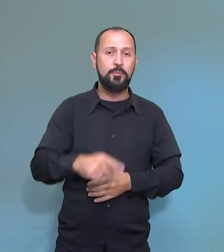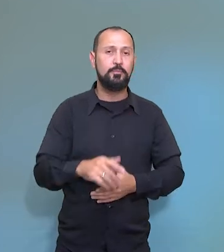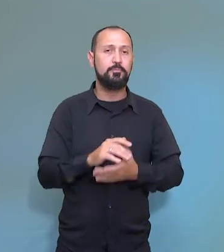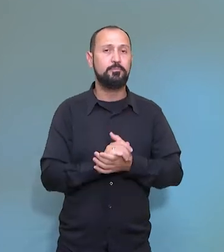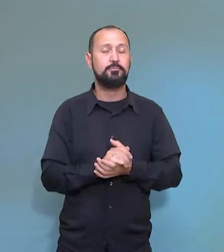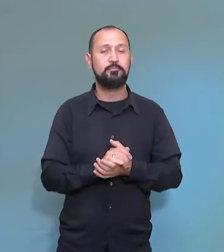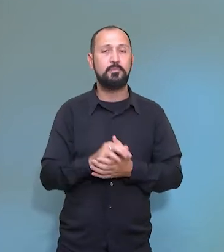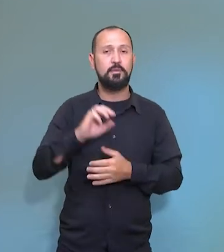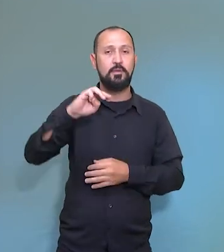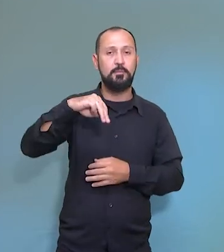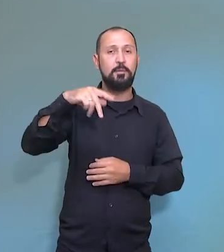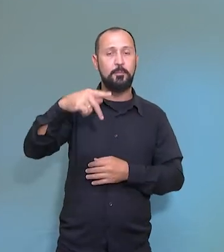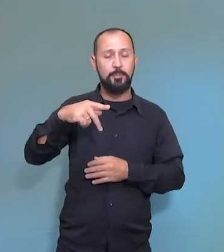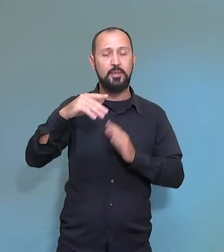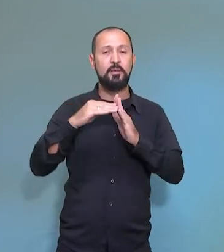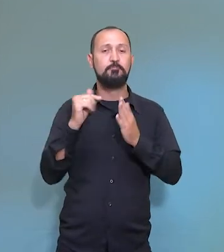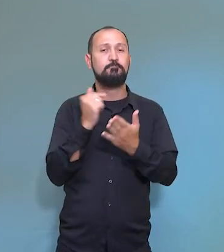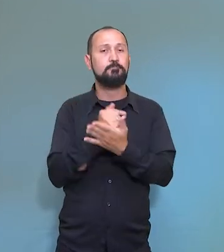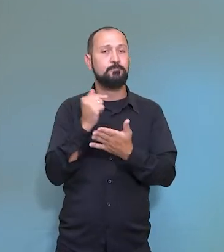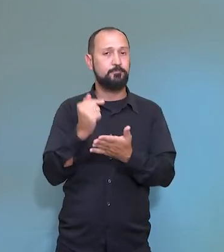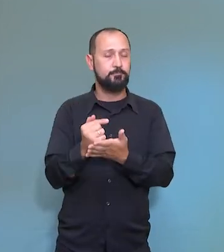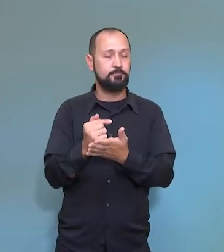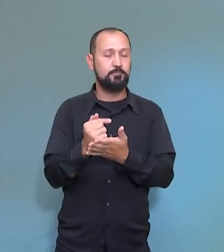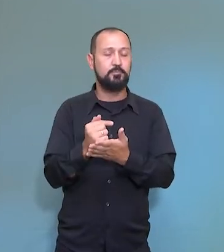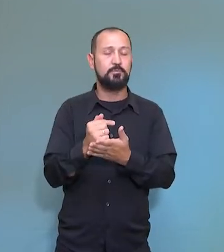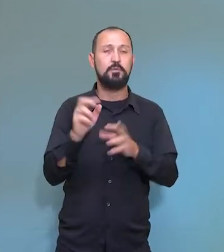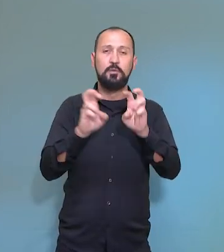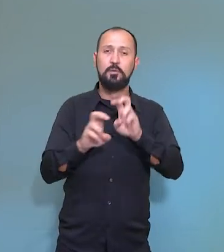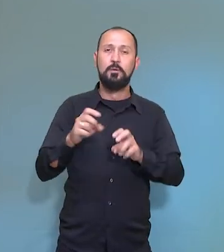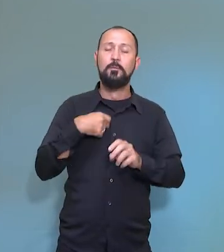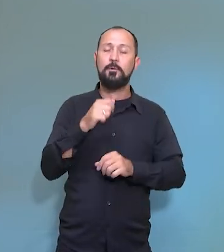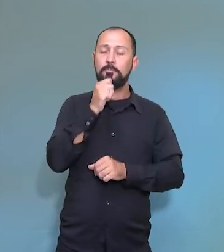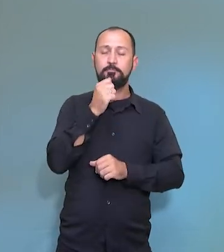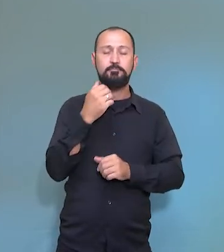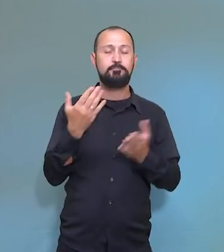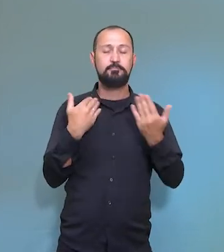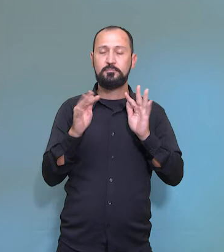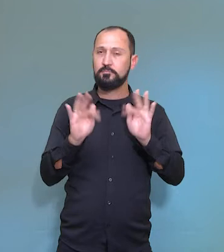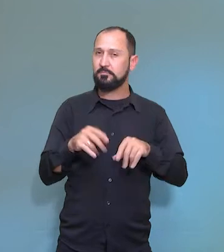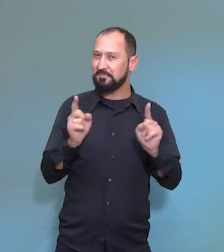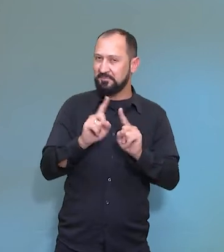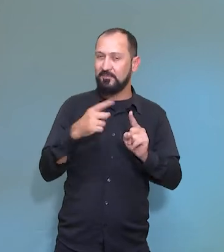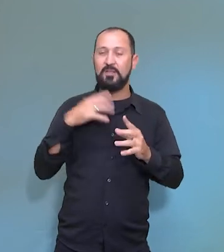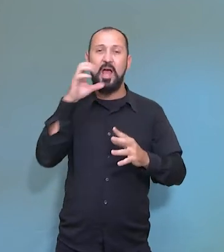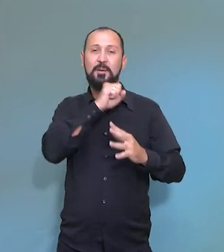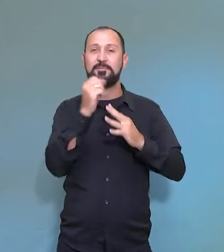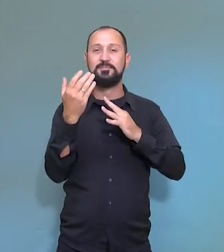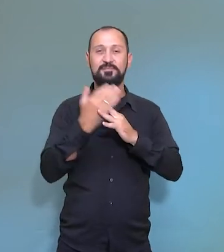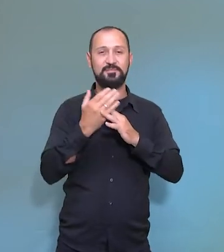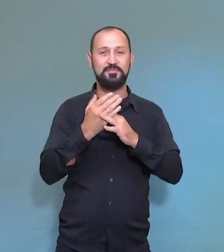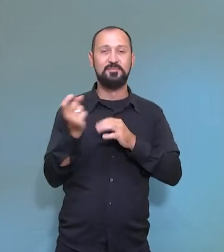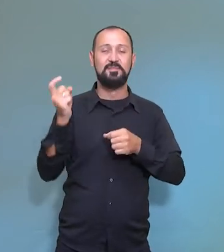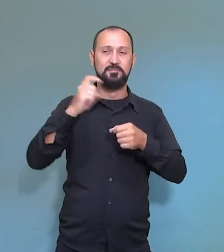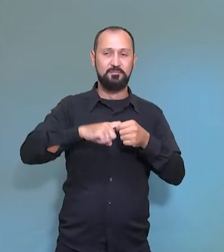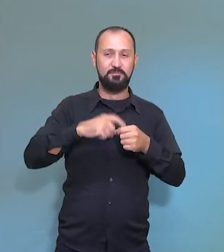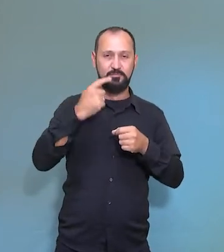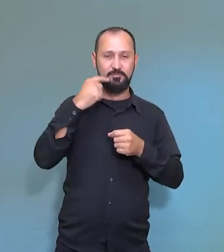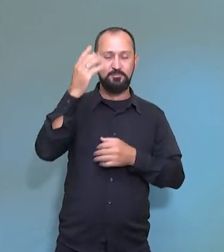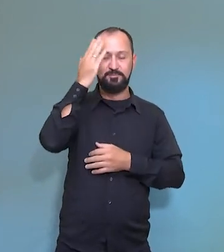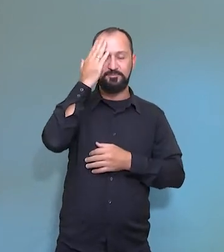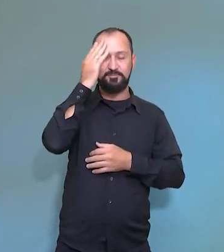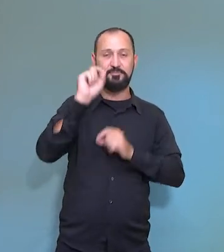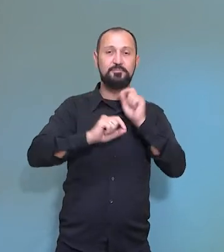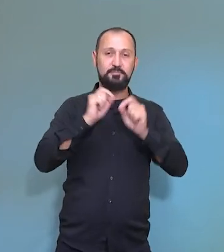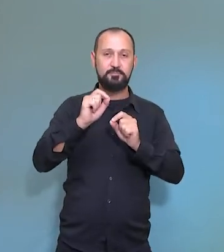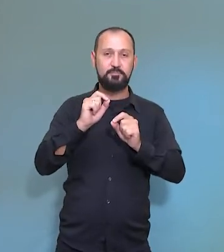ficou conhecido como a MP dos Cartórios Digitais. O papo não terminou, a gente vai fazer um breve intervalo, volta daqui a pouco, para